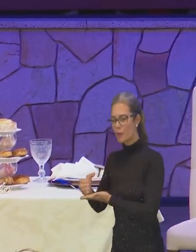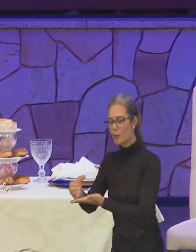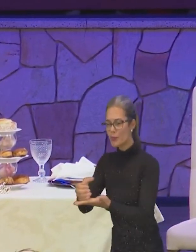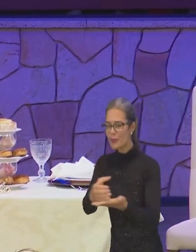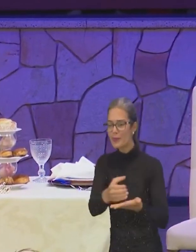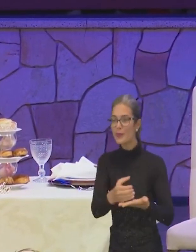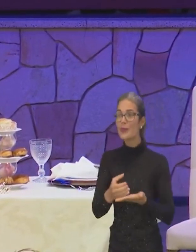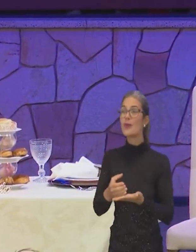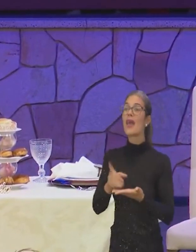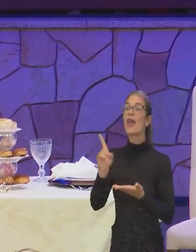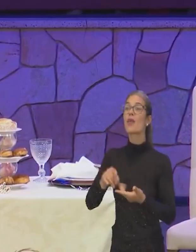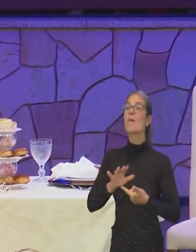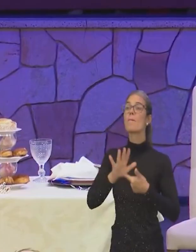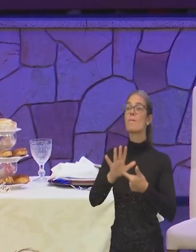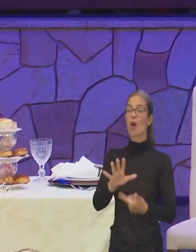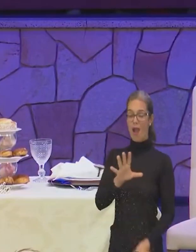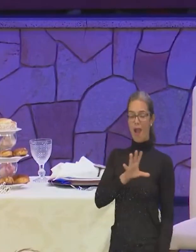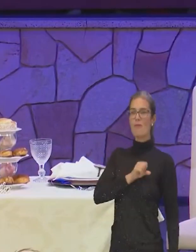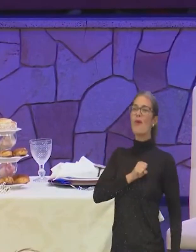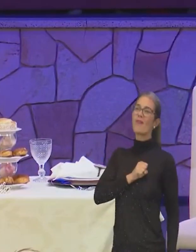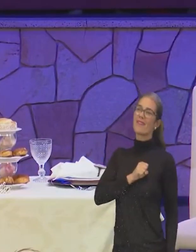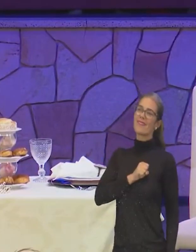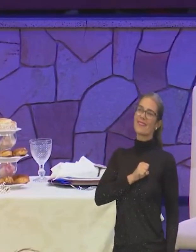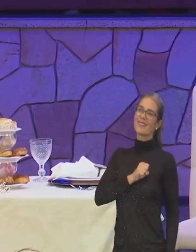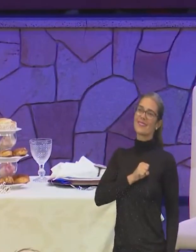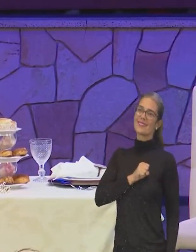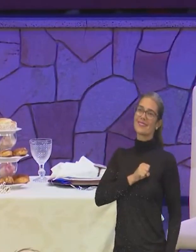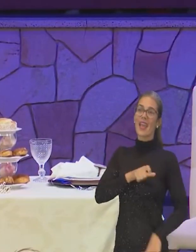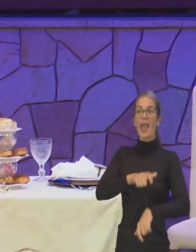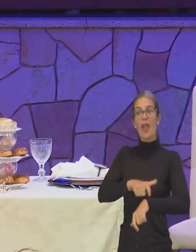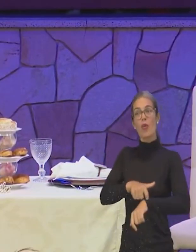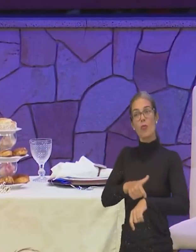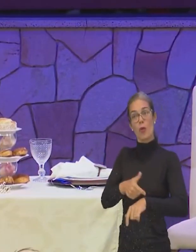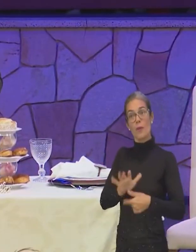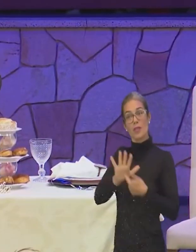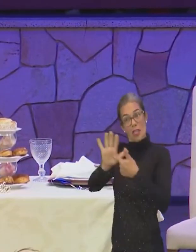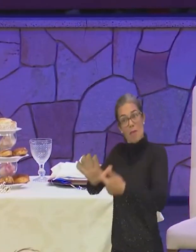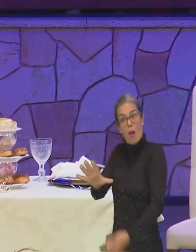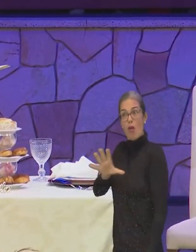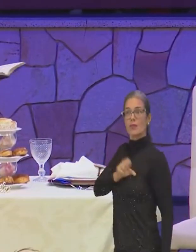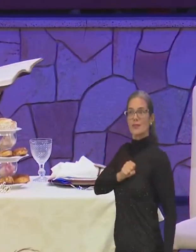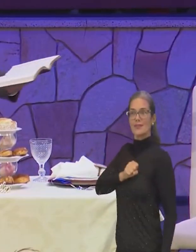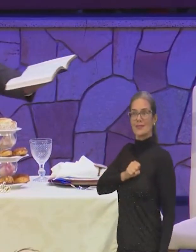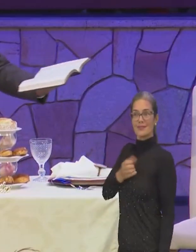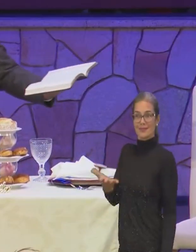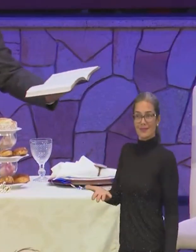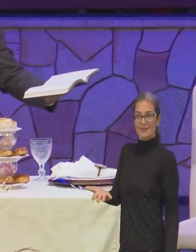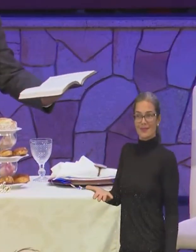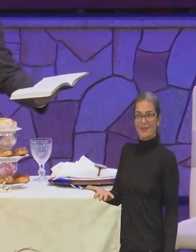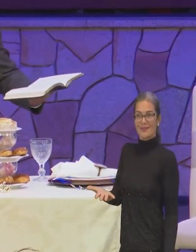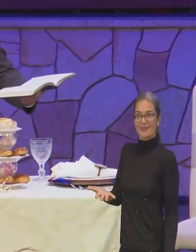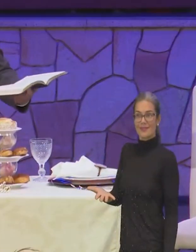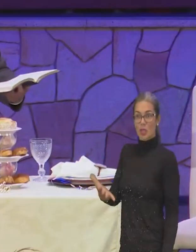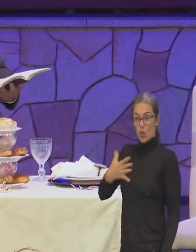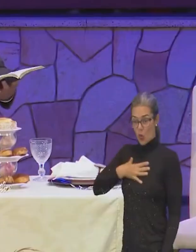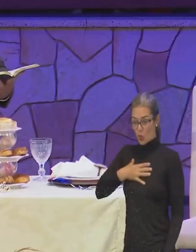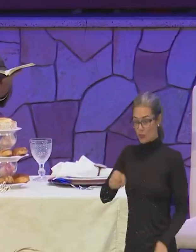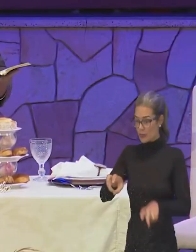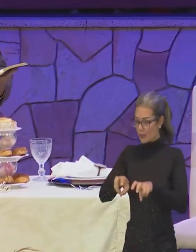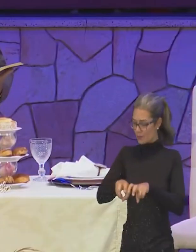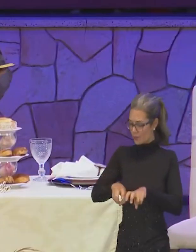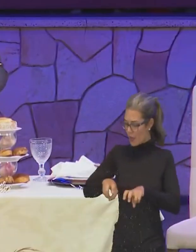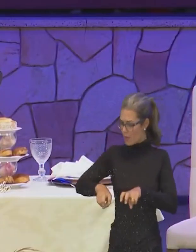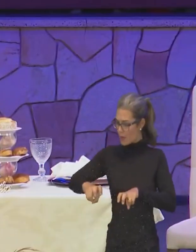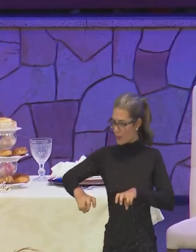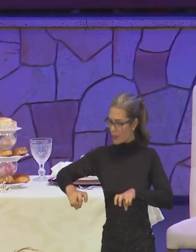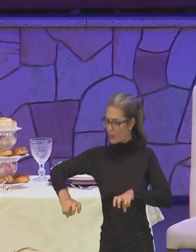nós alimentamos o solo. Os nossos filhos estão postos ao redor.